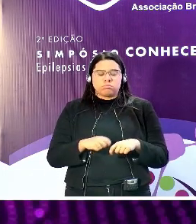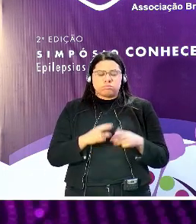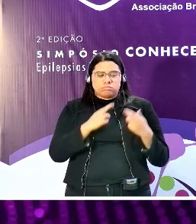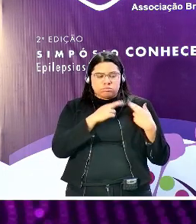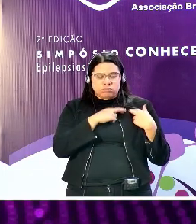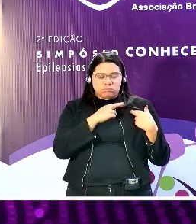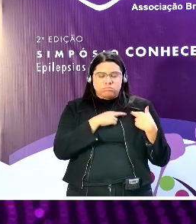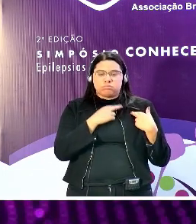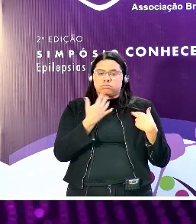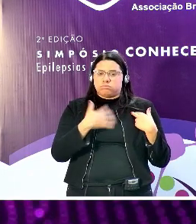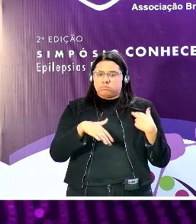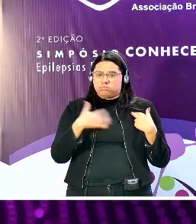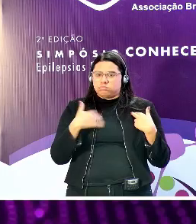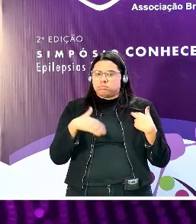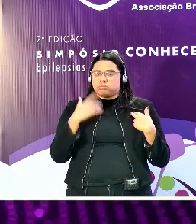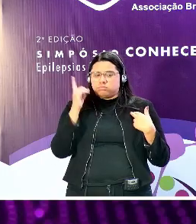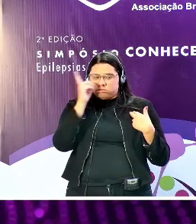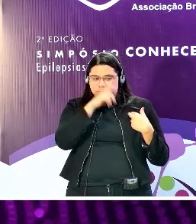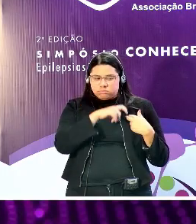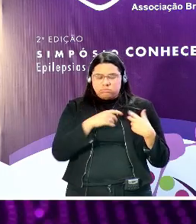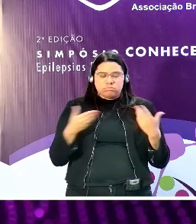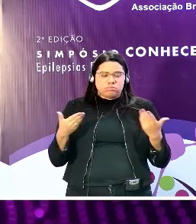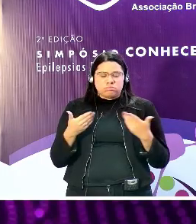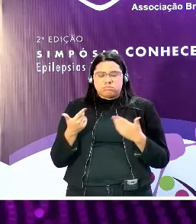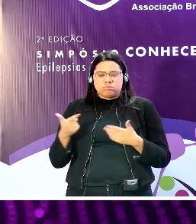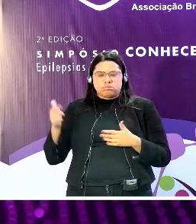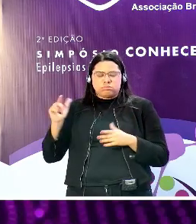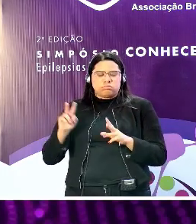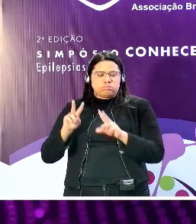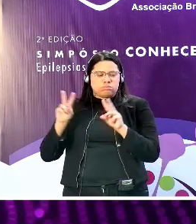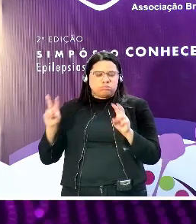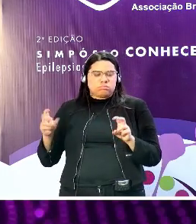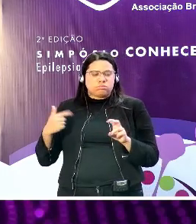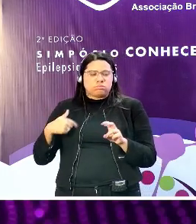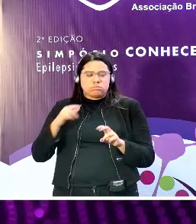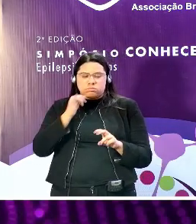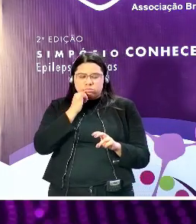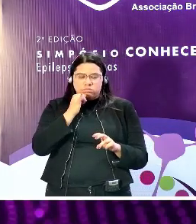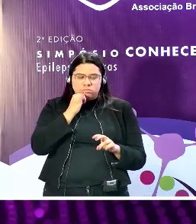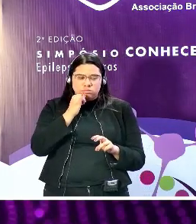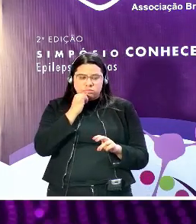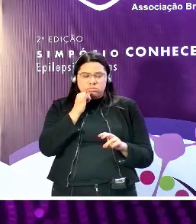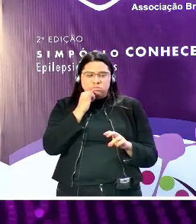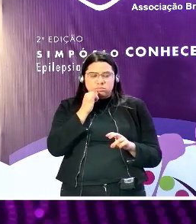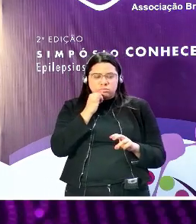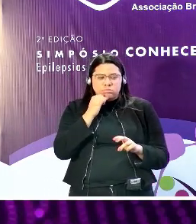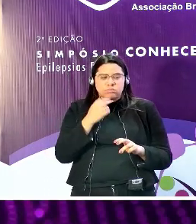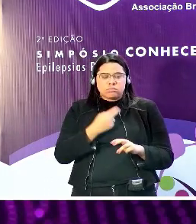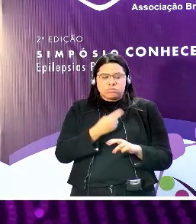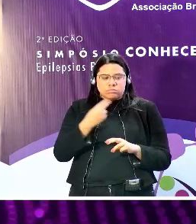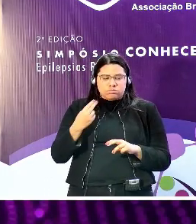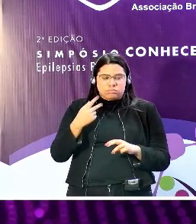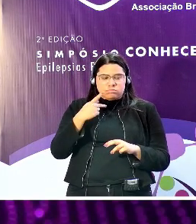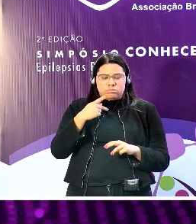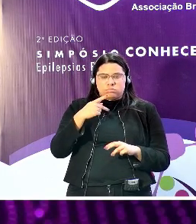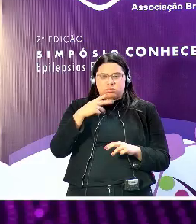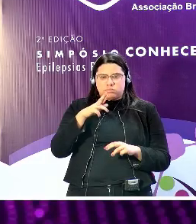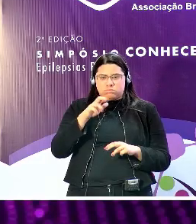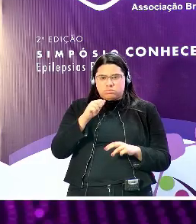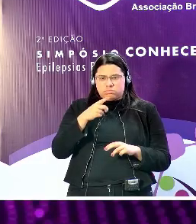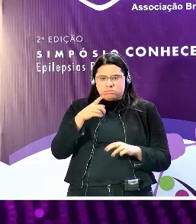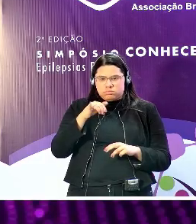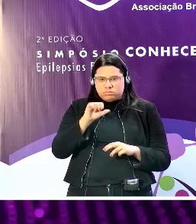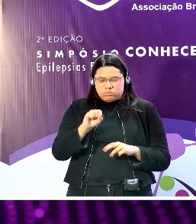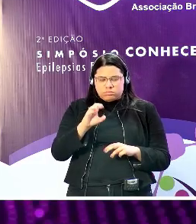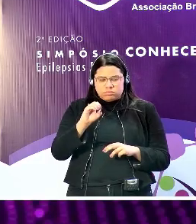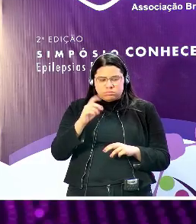responsabilidade é muito grande. E vamos lá, por que isso acontece? Esse é um exemplo que chama do programa Praxis 10. A gente está